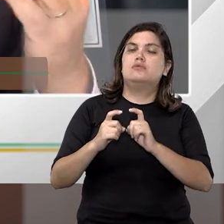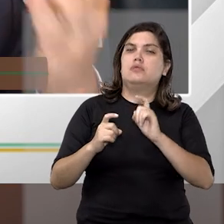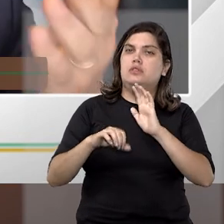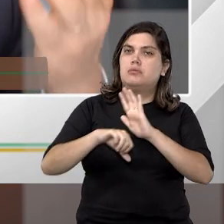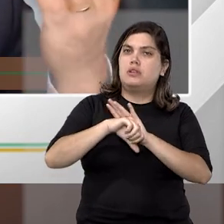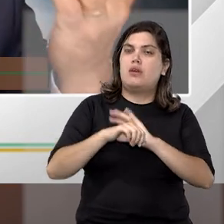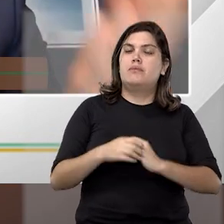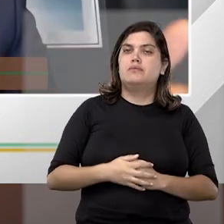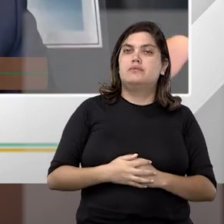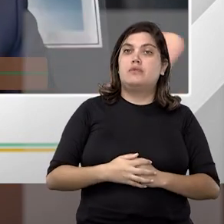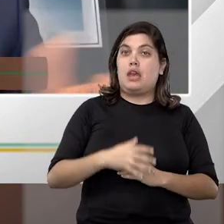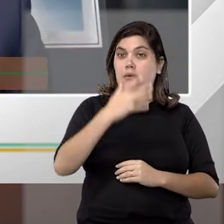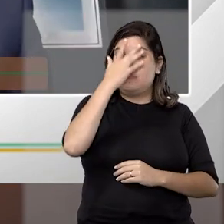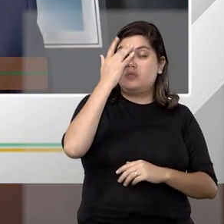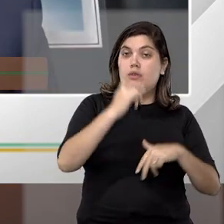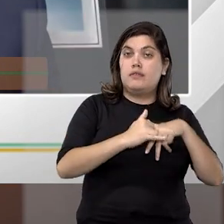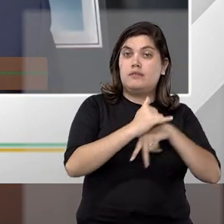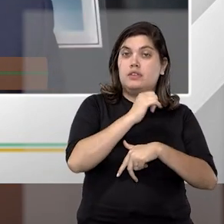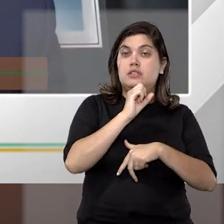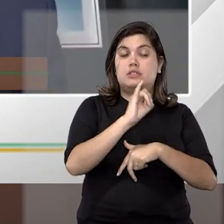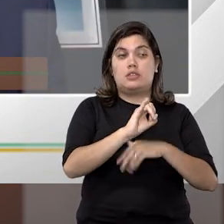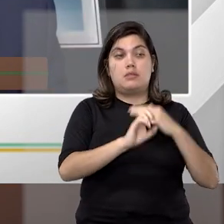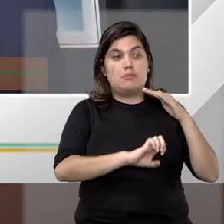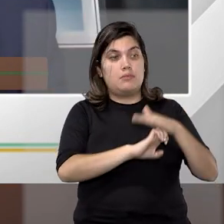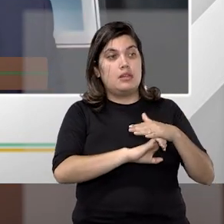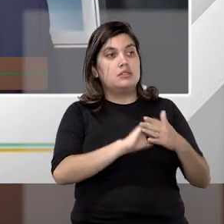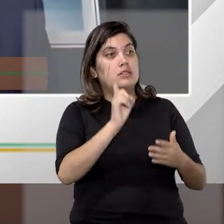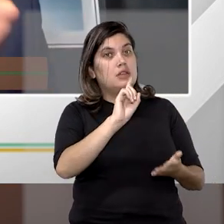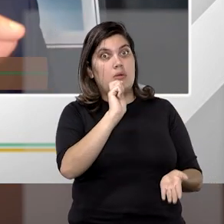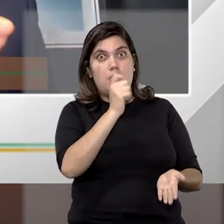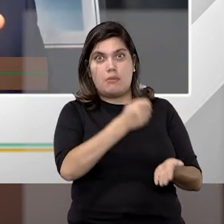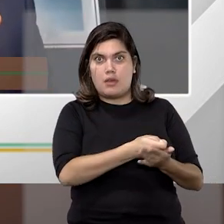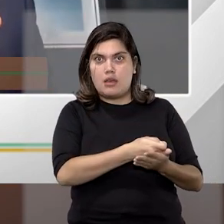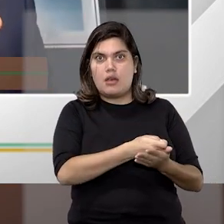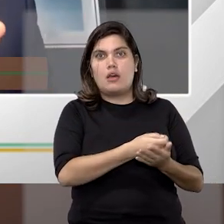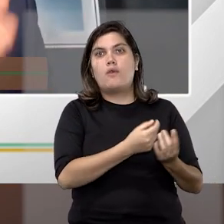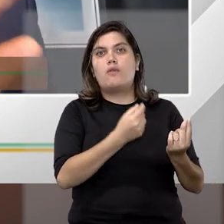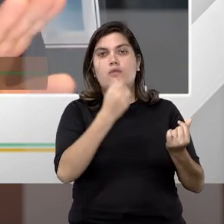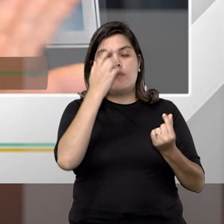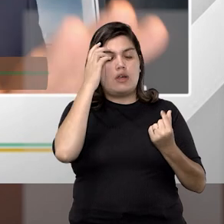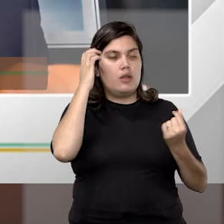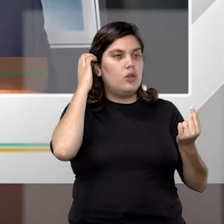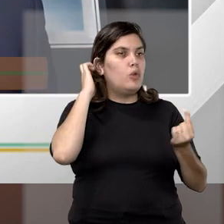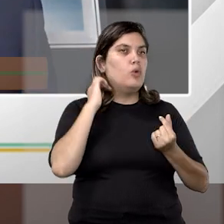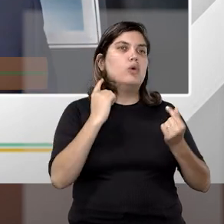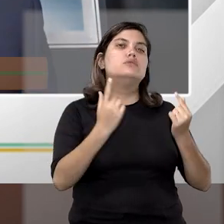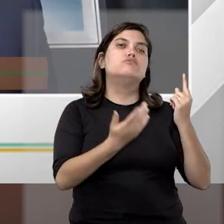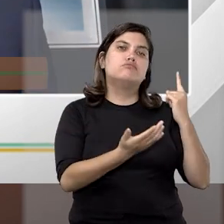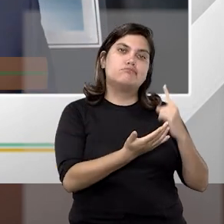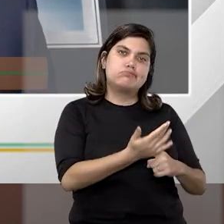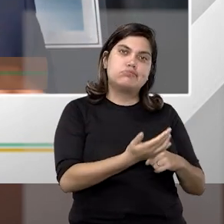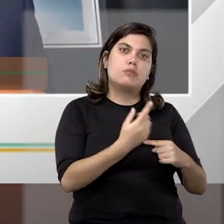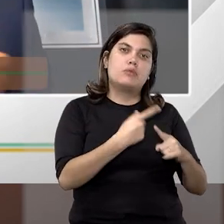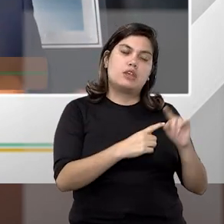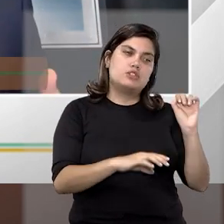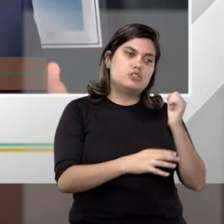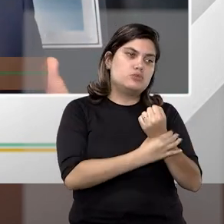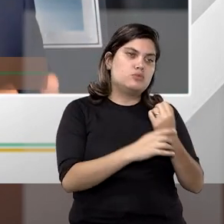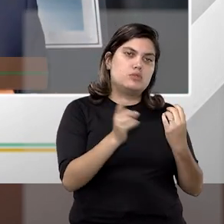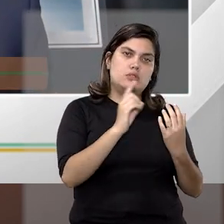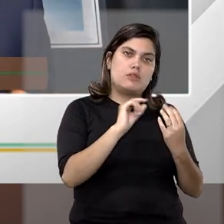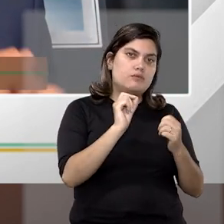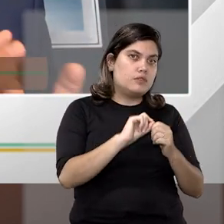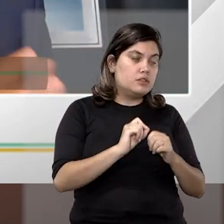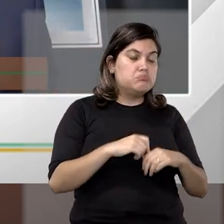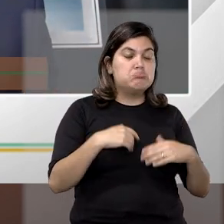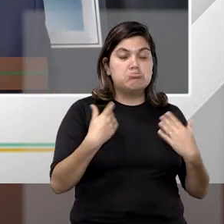o dou a vítima caso a empresa não pague o valor que ela se comprometeu porque o